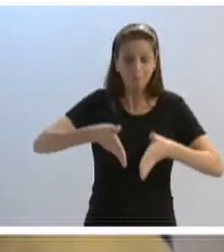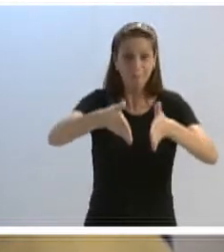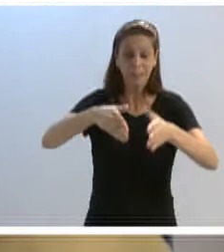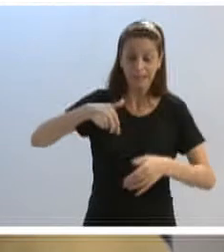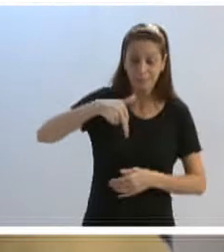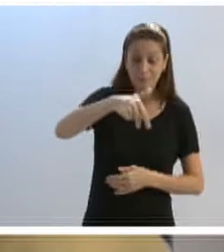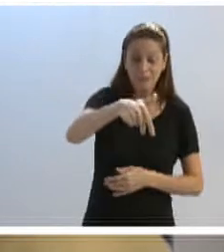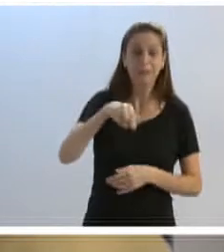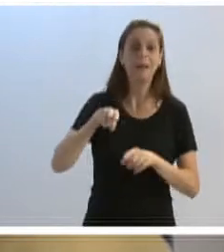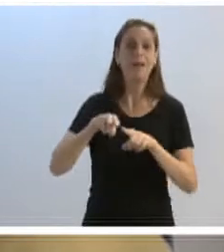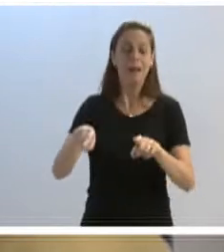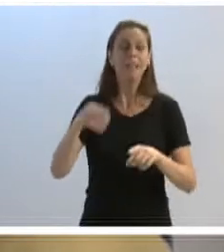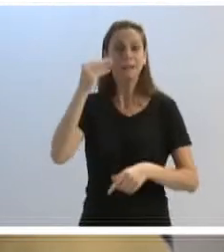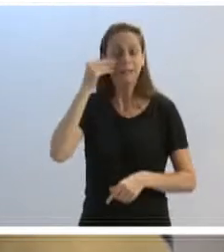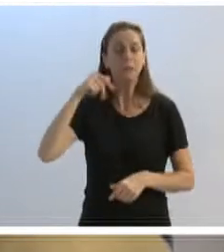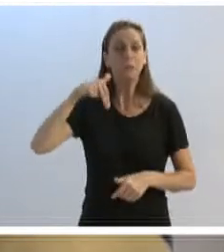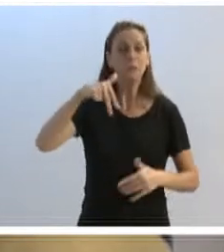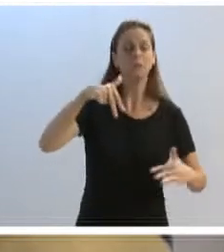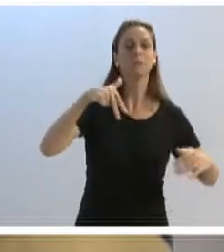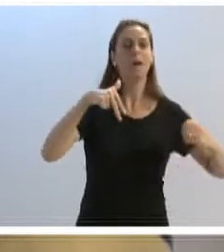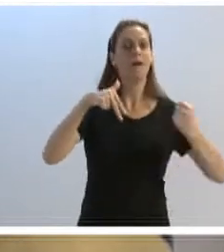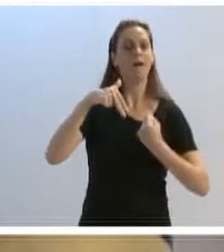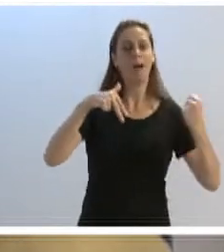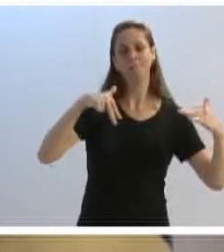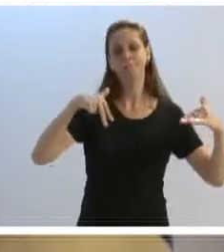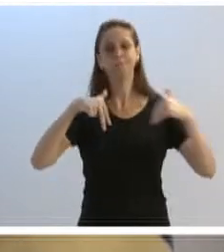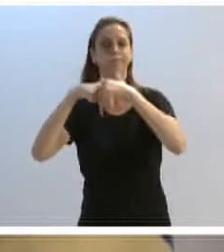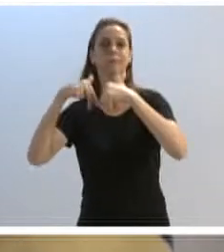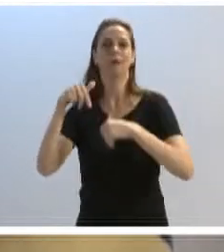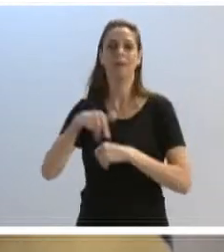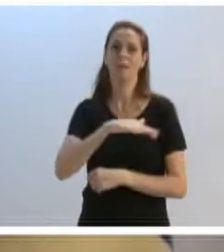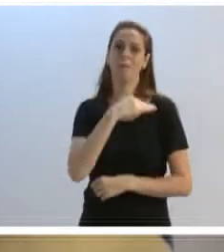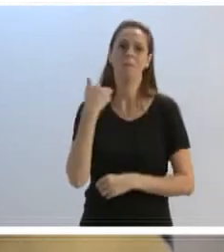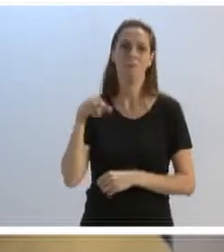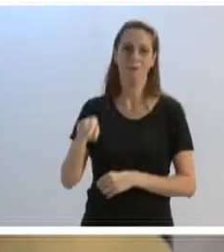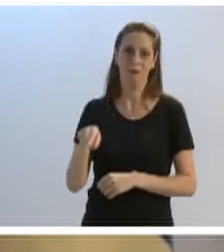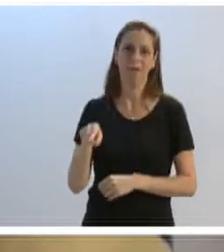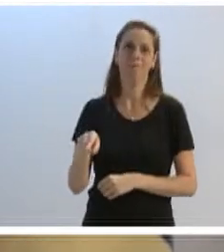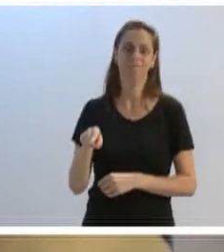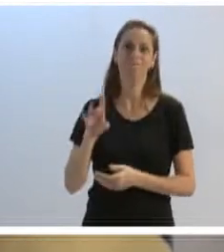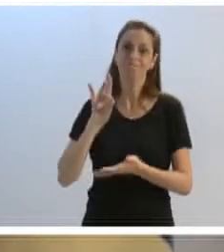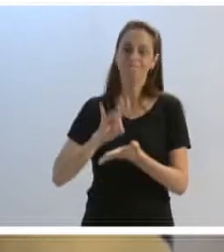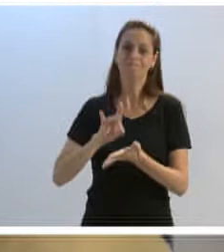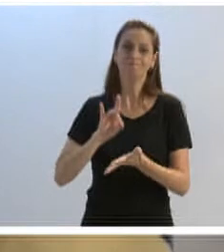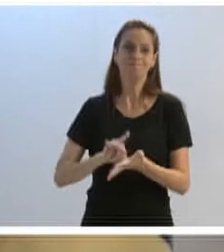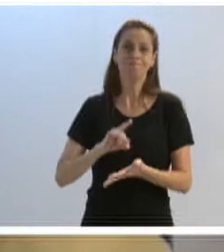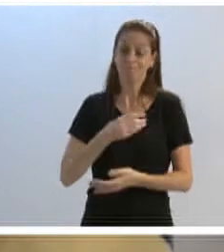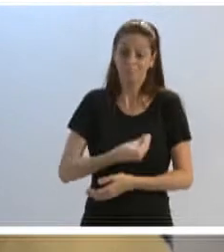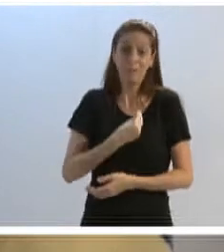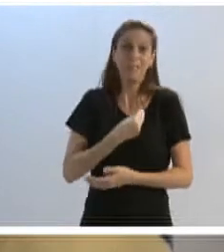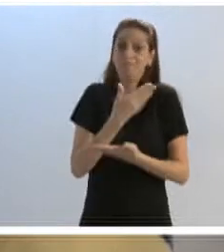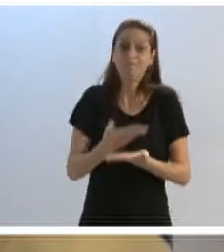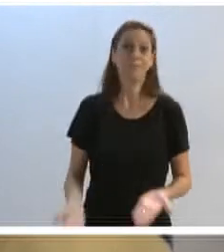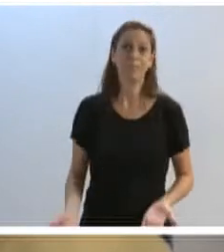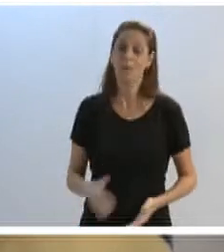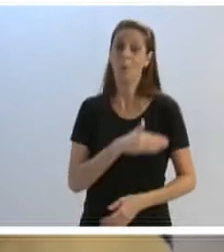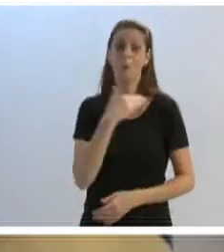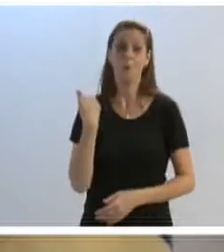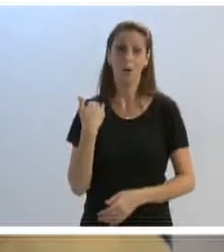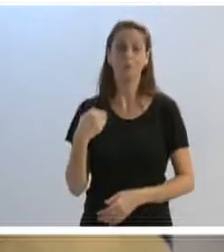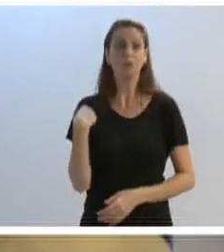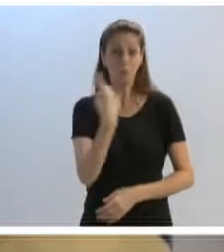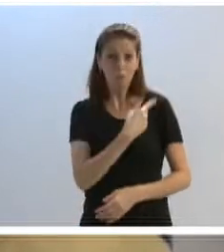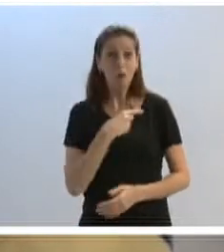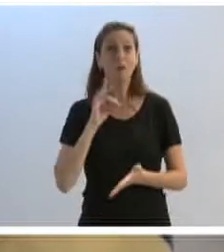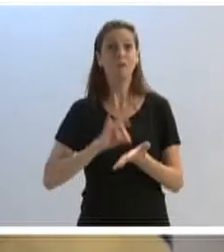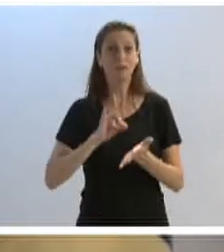veículo que, em consequência, levou-o a óbito, violando o seu direito à vida. Todos os dias nos deparamos com